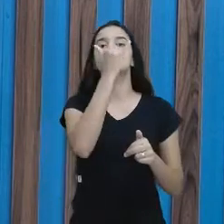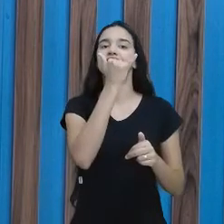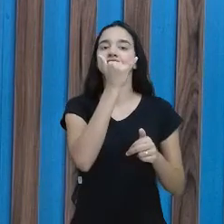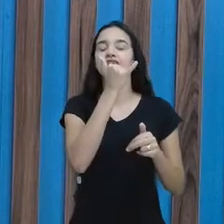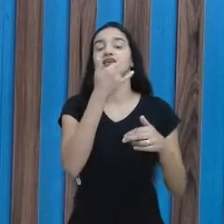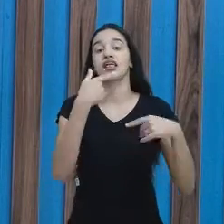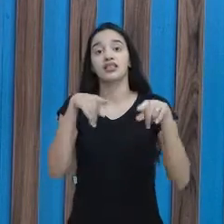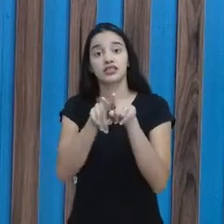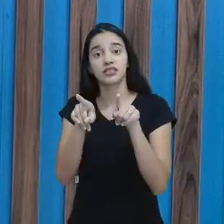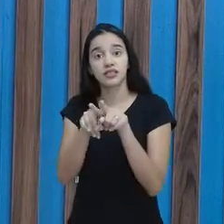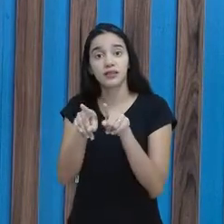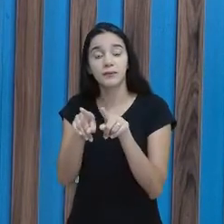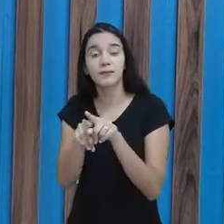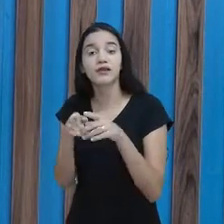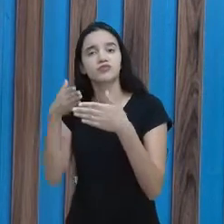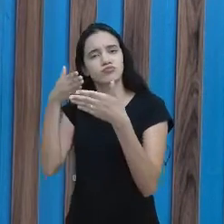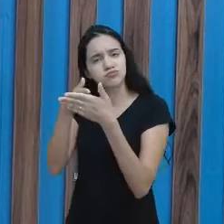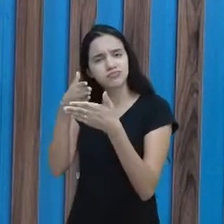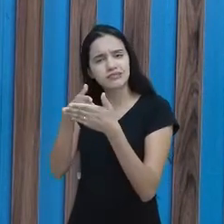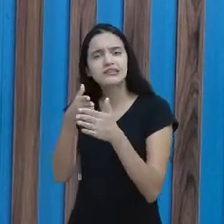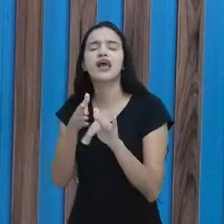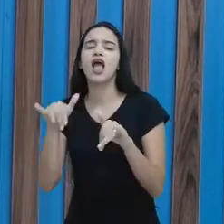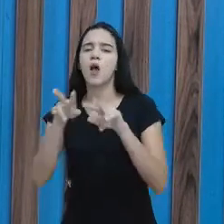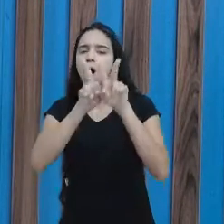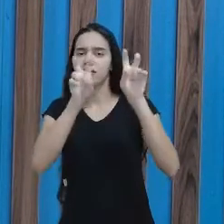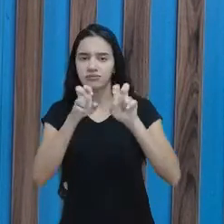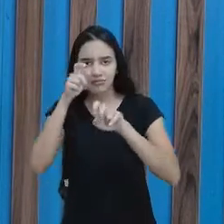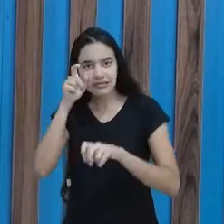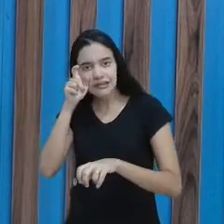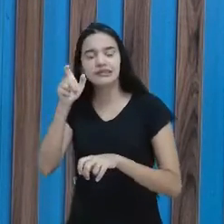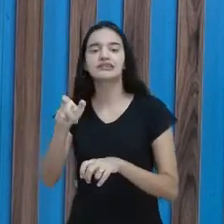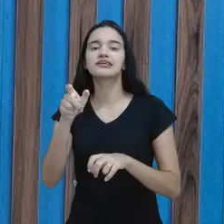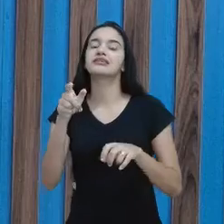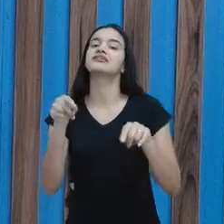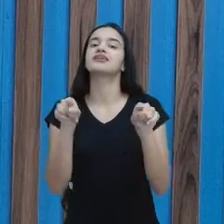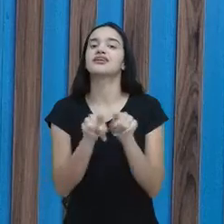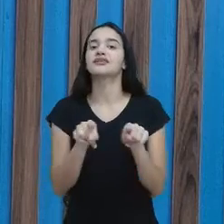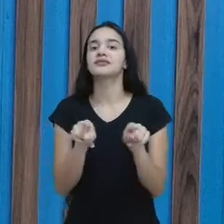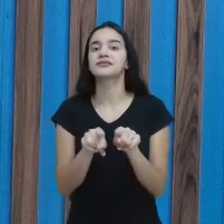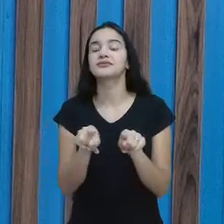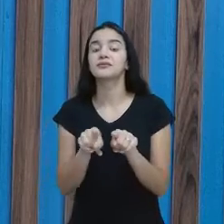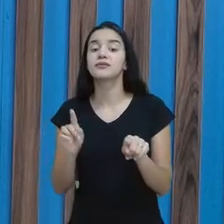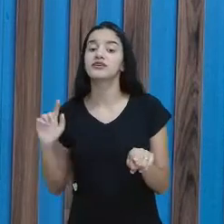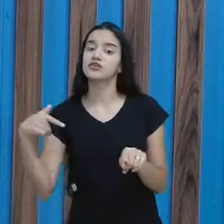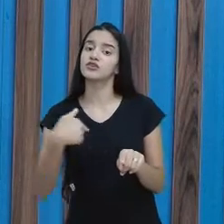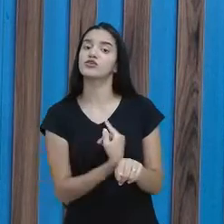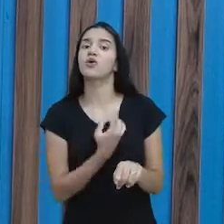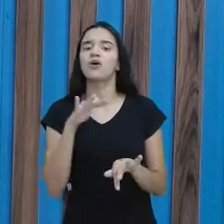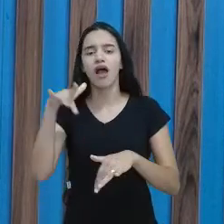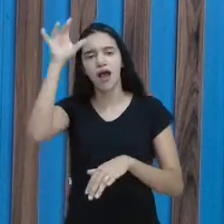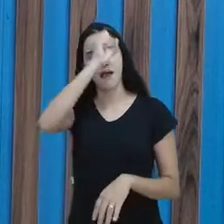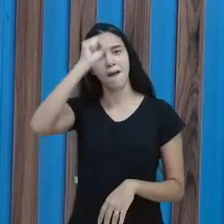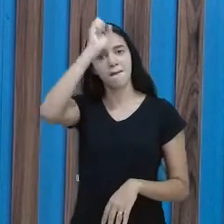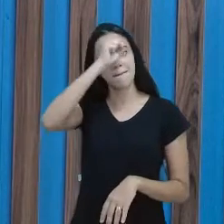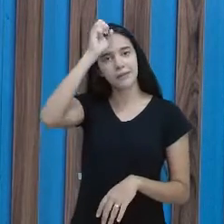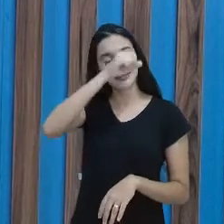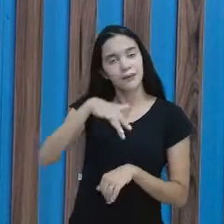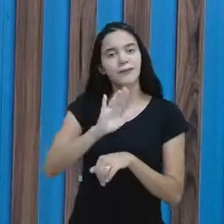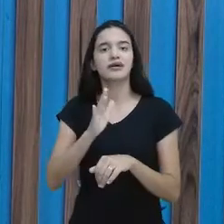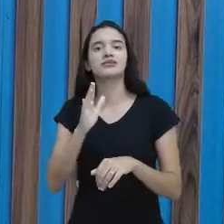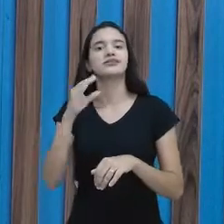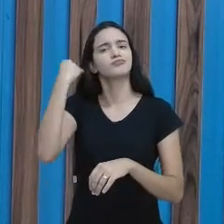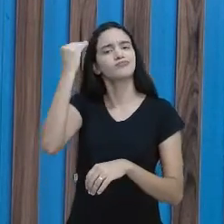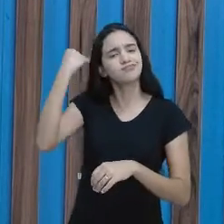isolantes elétricos. É um assunto bem interessante e serve para que nós possamos aprender mais,